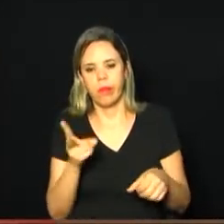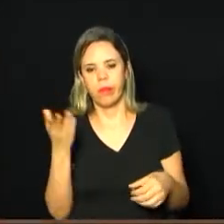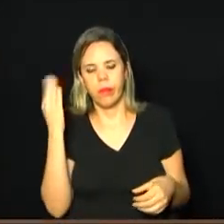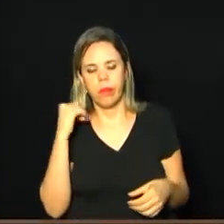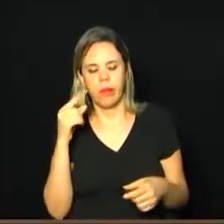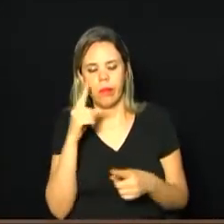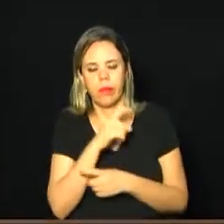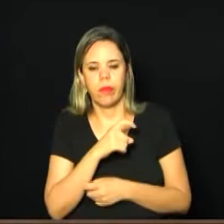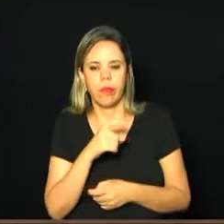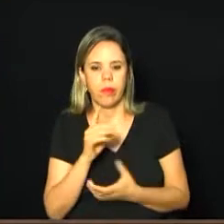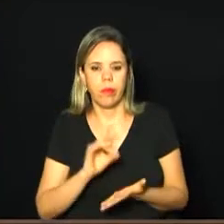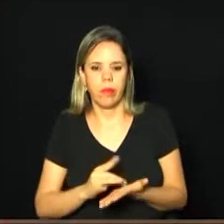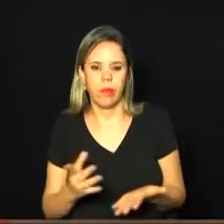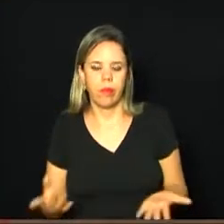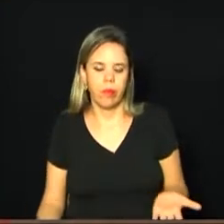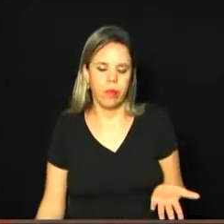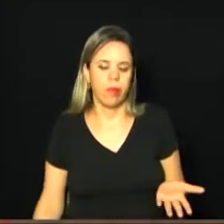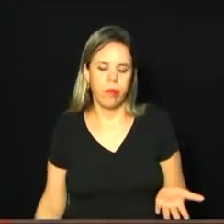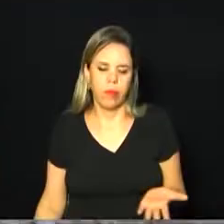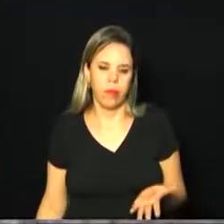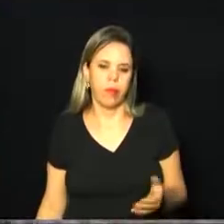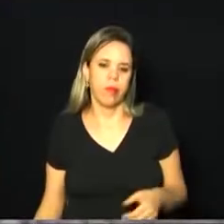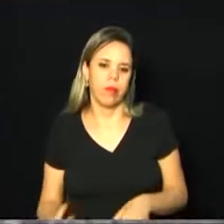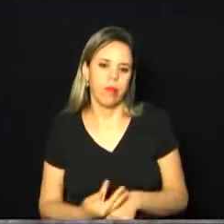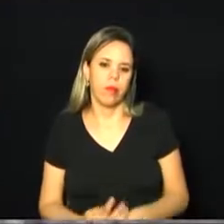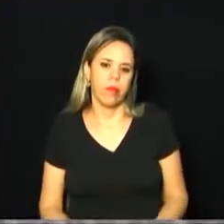sabe exatamente a dificuldade que nós passamos aí